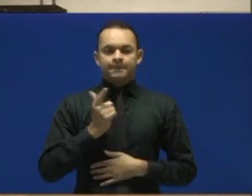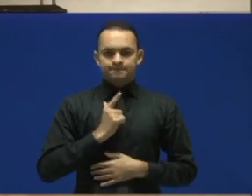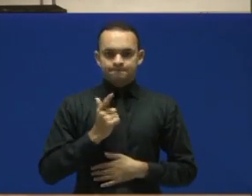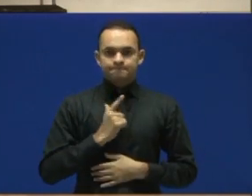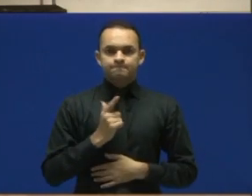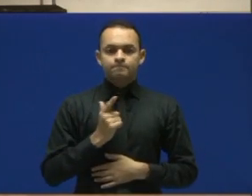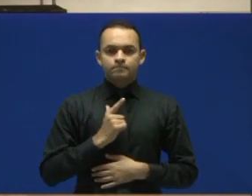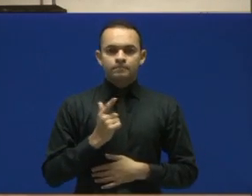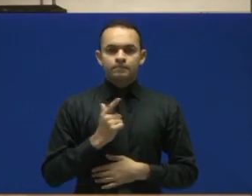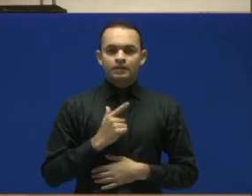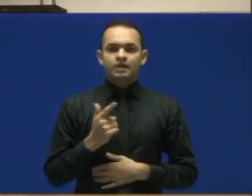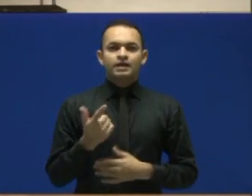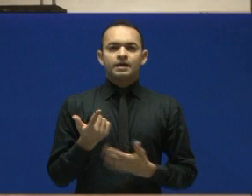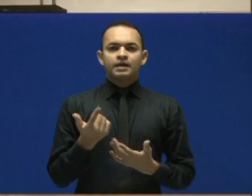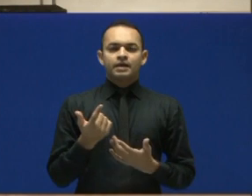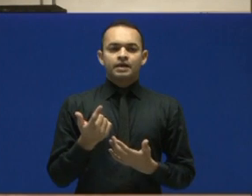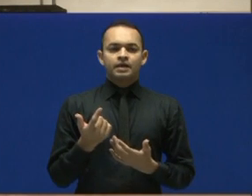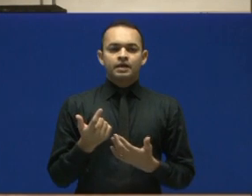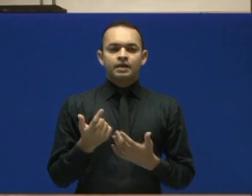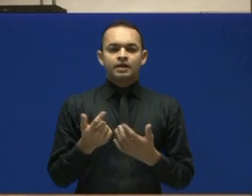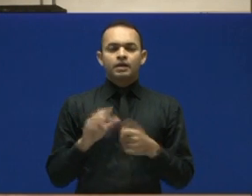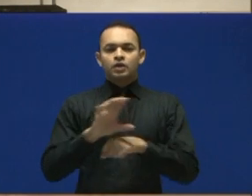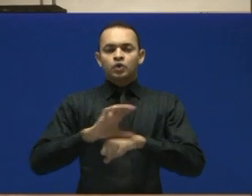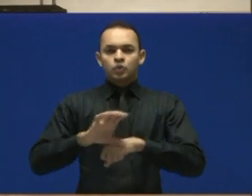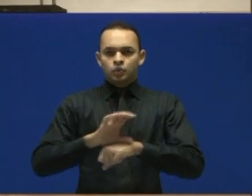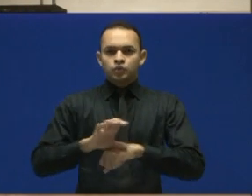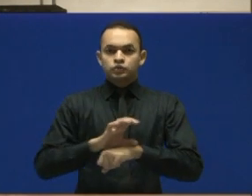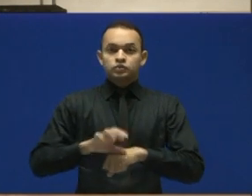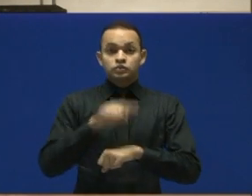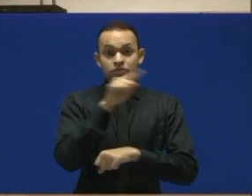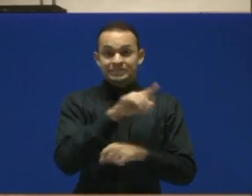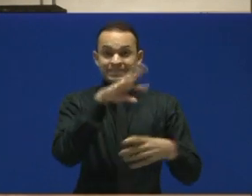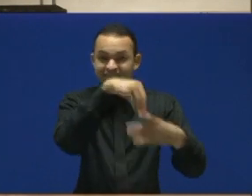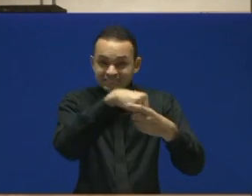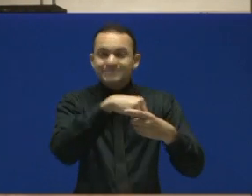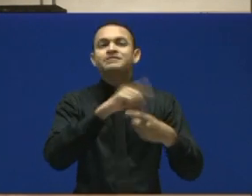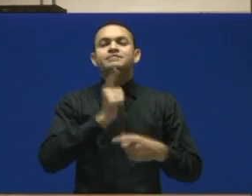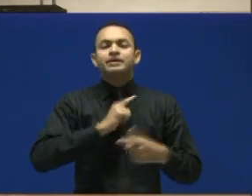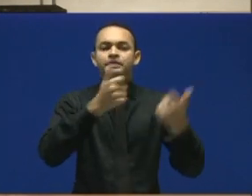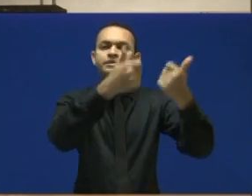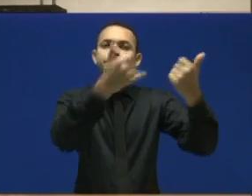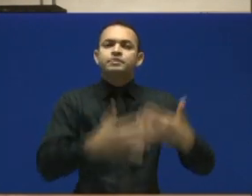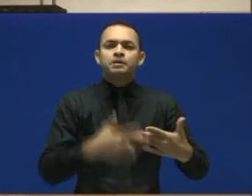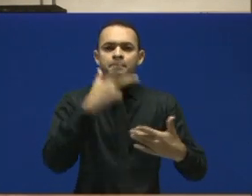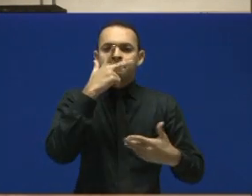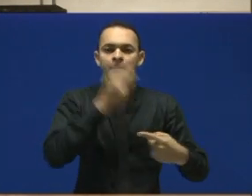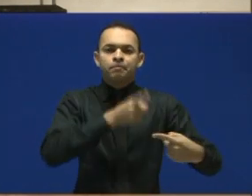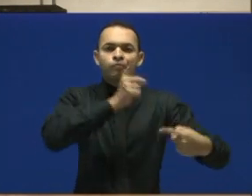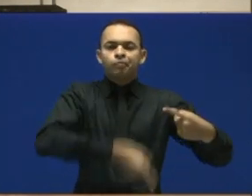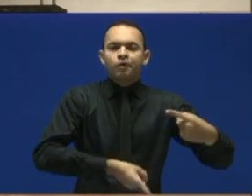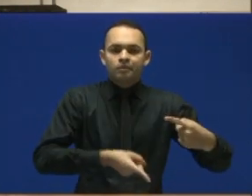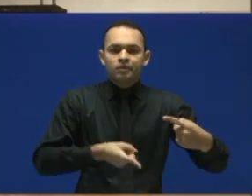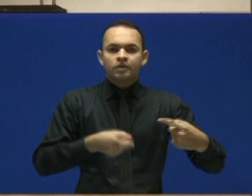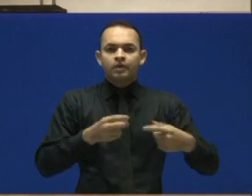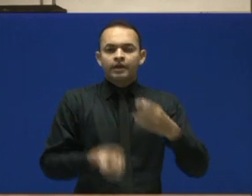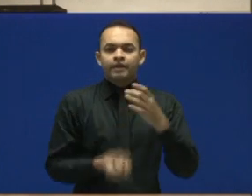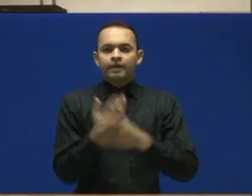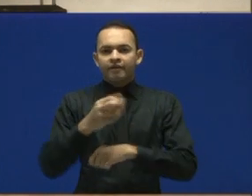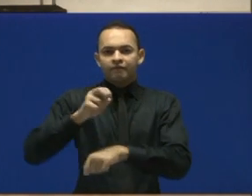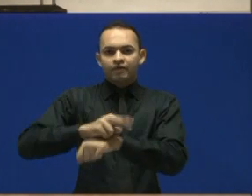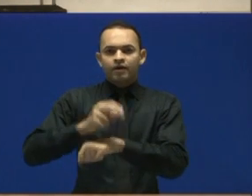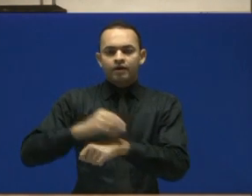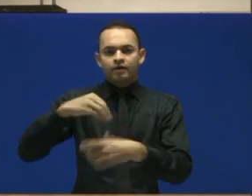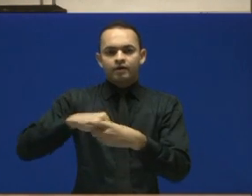de dezembro de 2016 nos impede de criar uma vaga nova sequer nessa